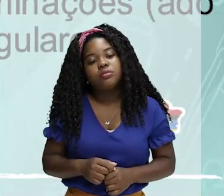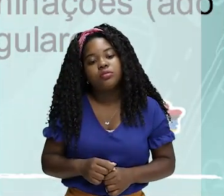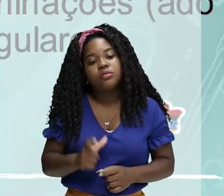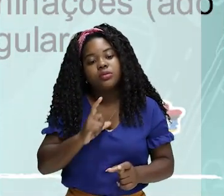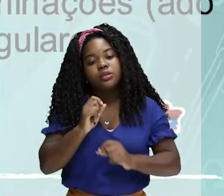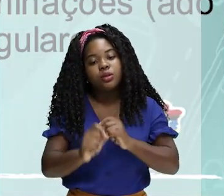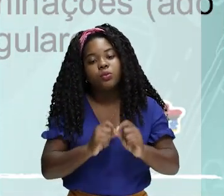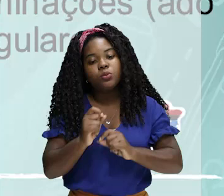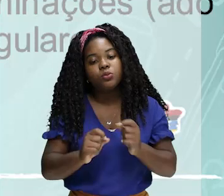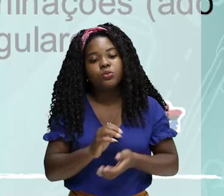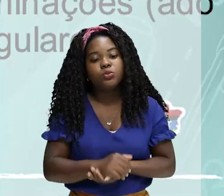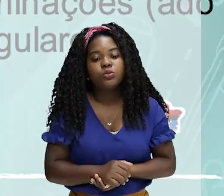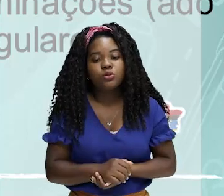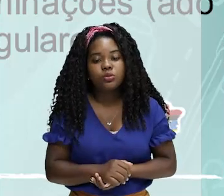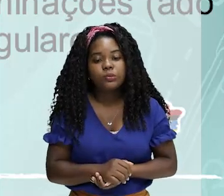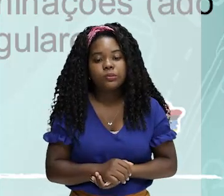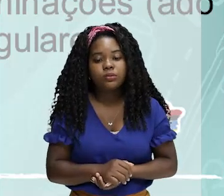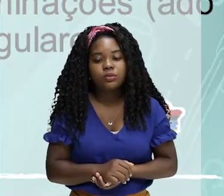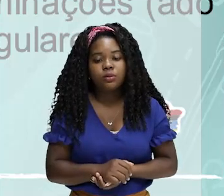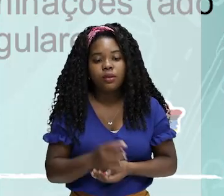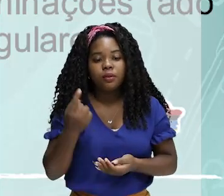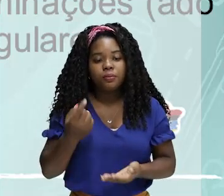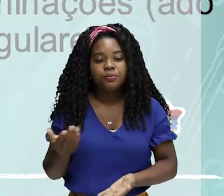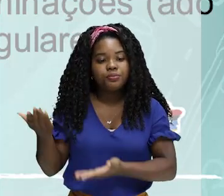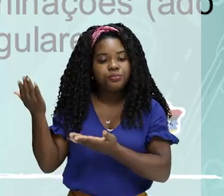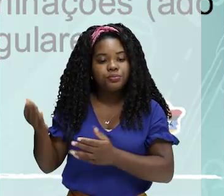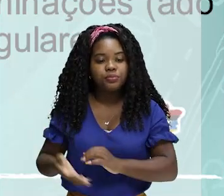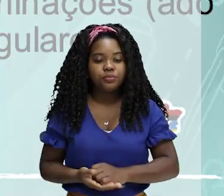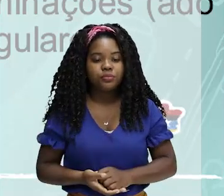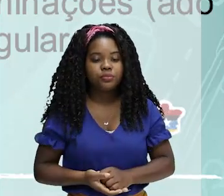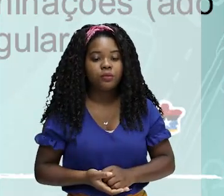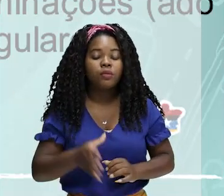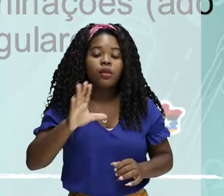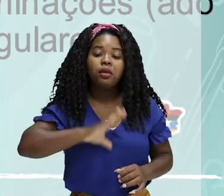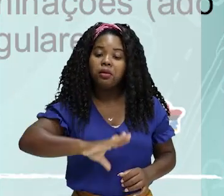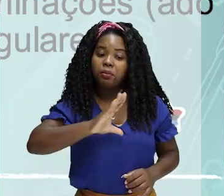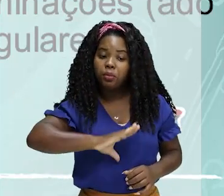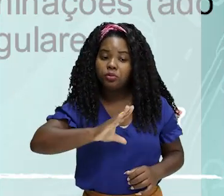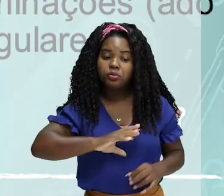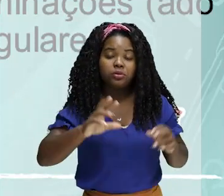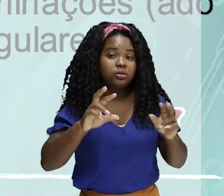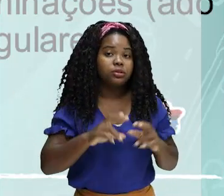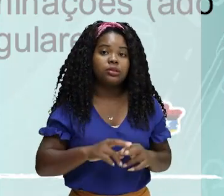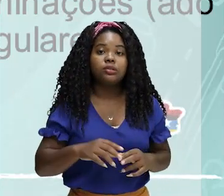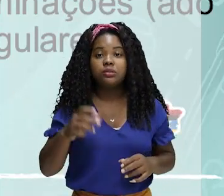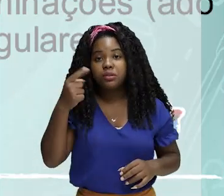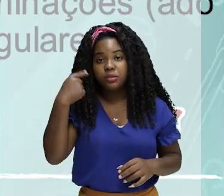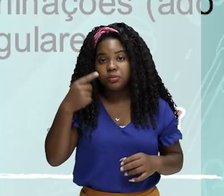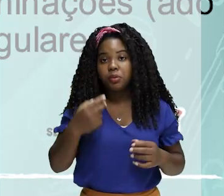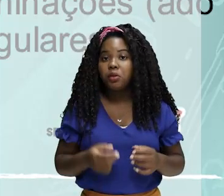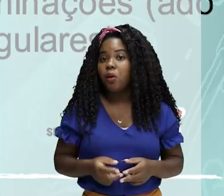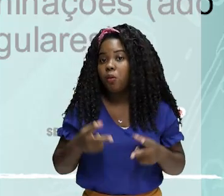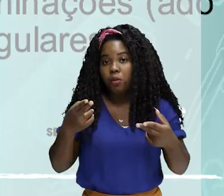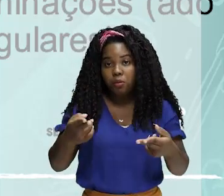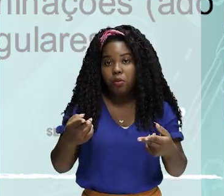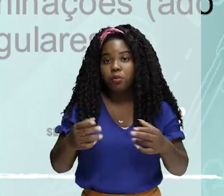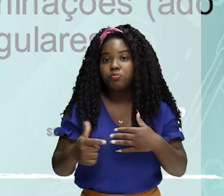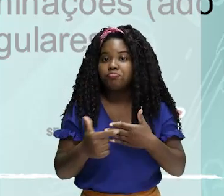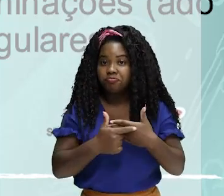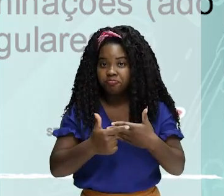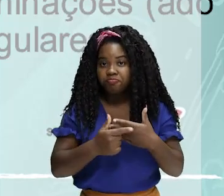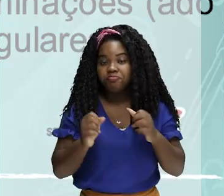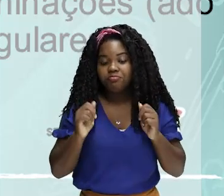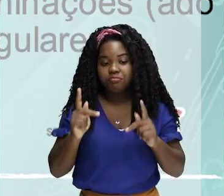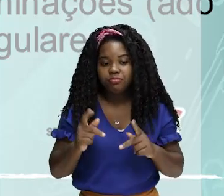para expressar incertezas e possibilidades. Lá em português, não é diferente no espanhol, gente, é a mesma função. A conjugação